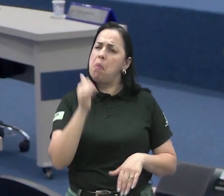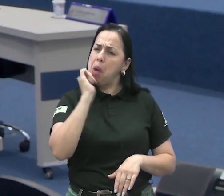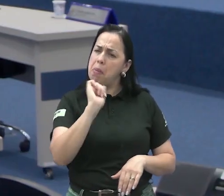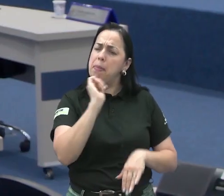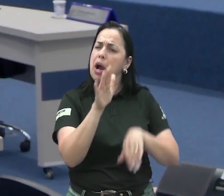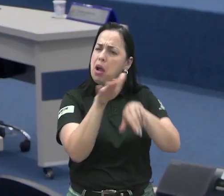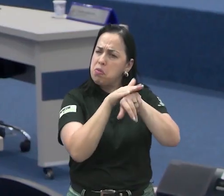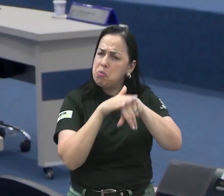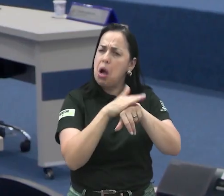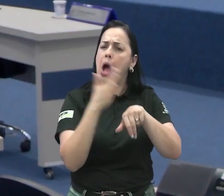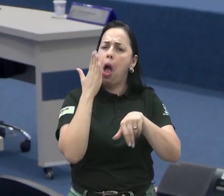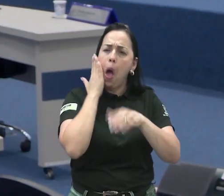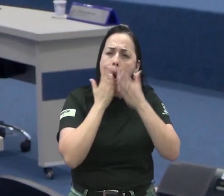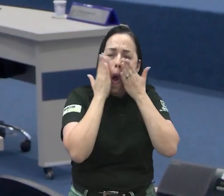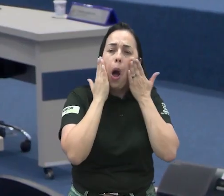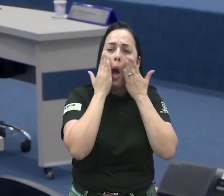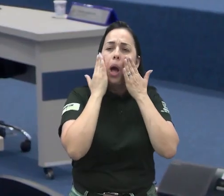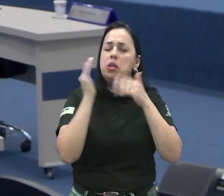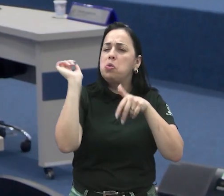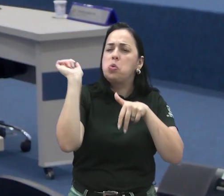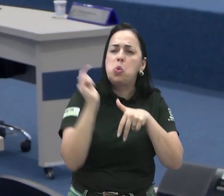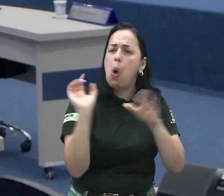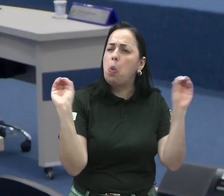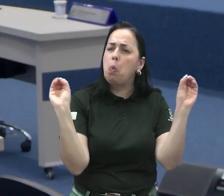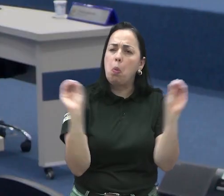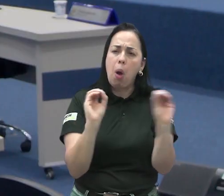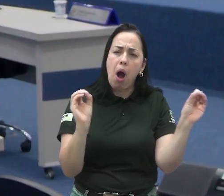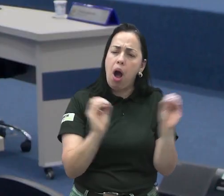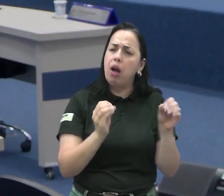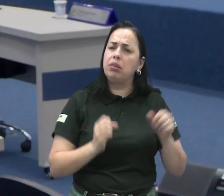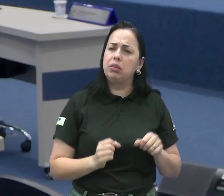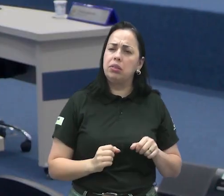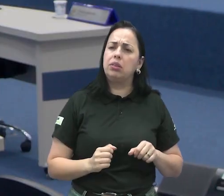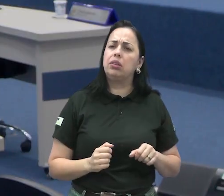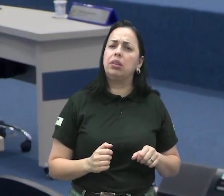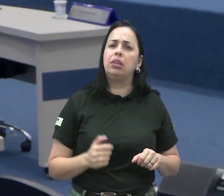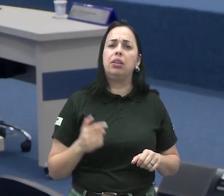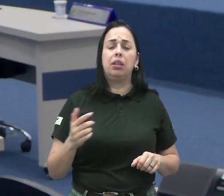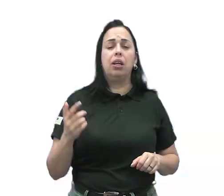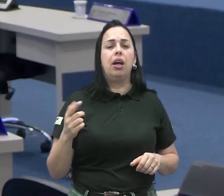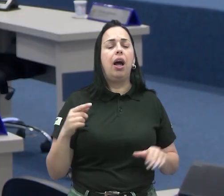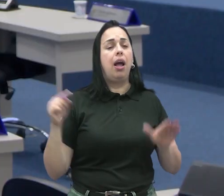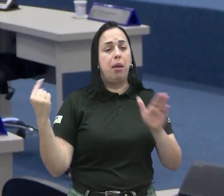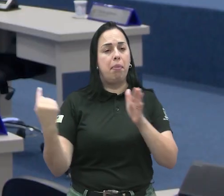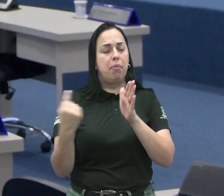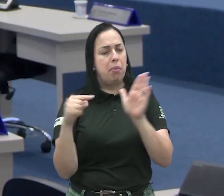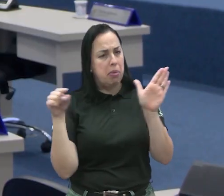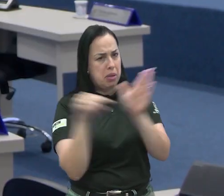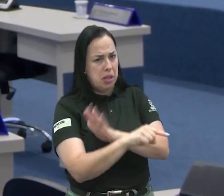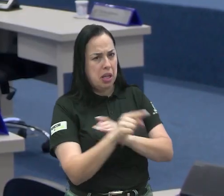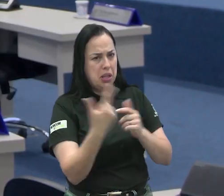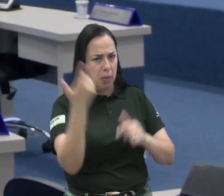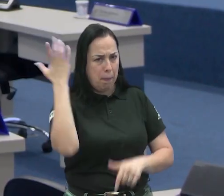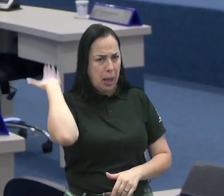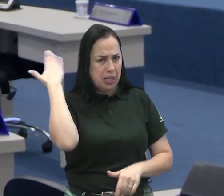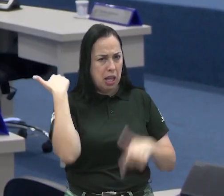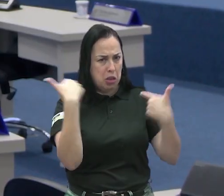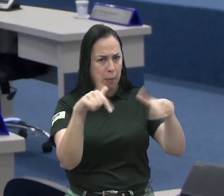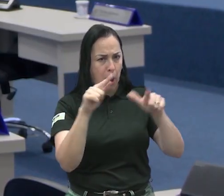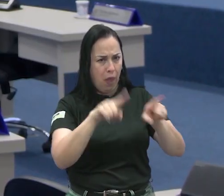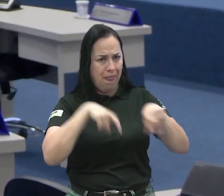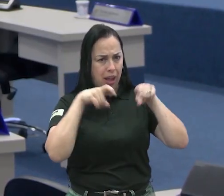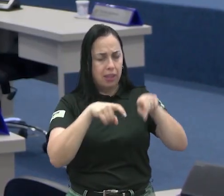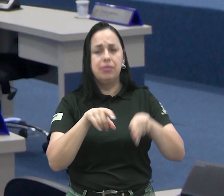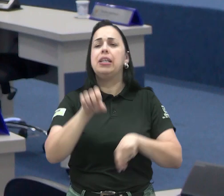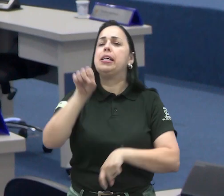ela passa o protetor solar, ela se cuida, ela não fica exposta, né, aos raios o tempo todo. Ela perguntou para minha mãe, a senhora trabalhou na